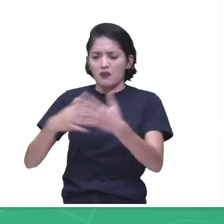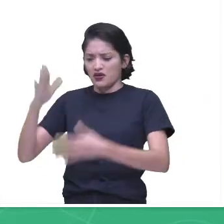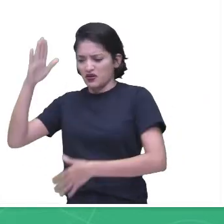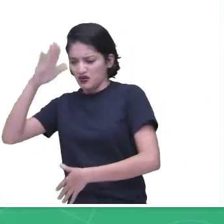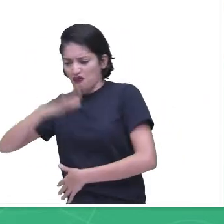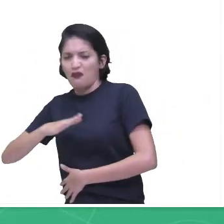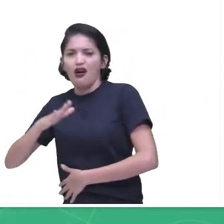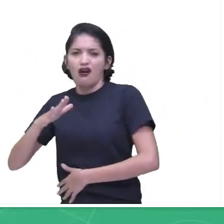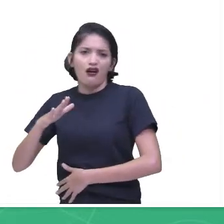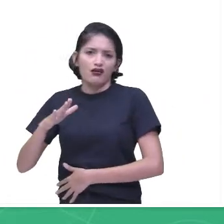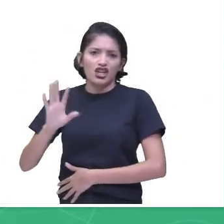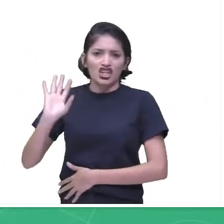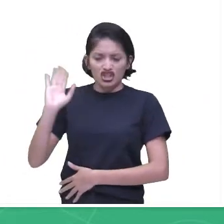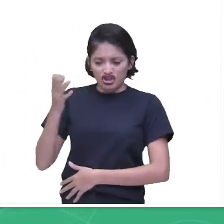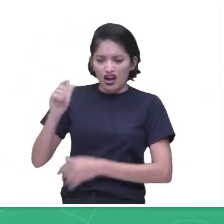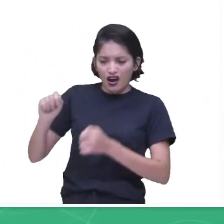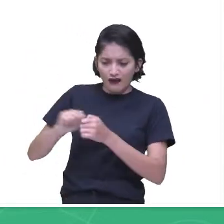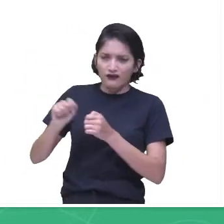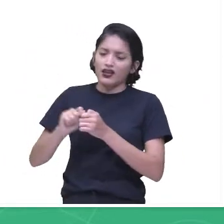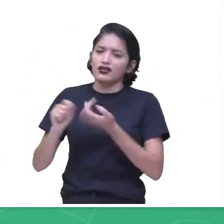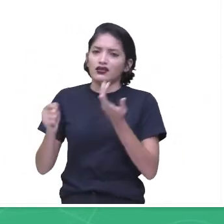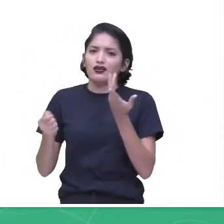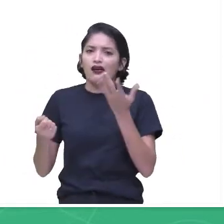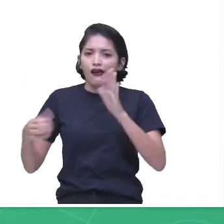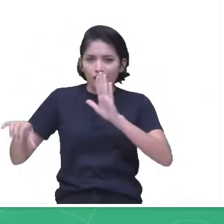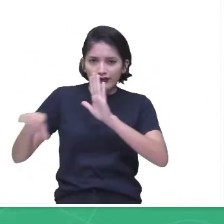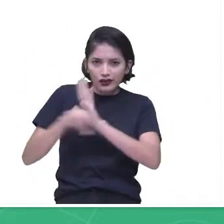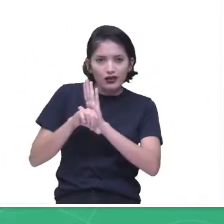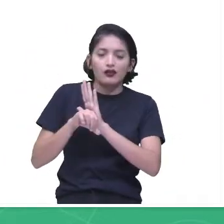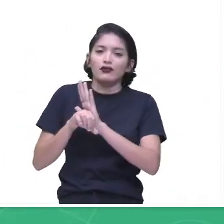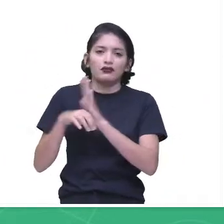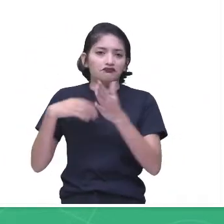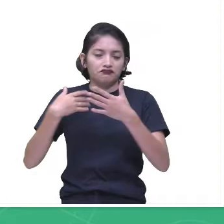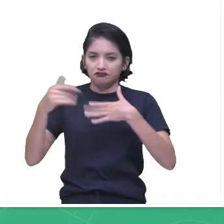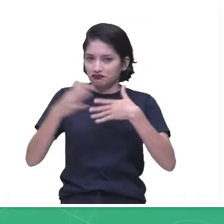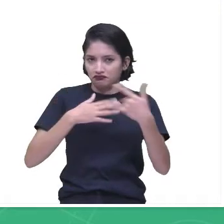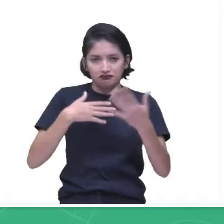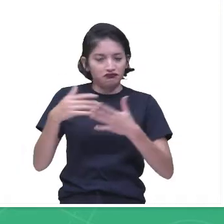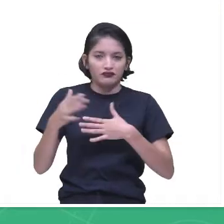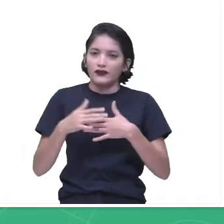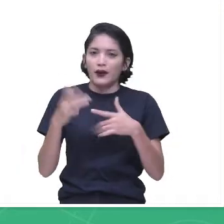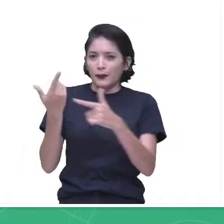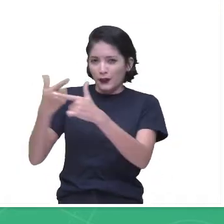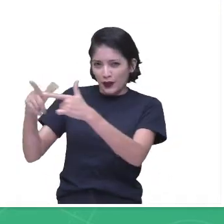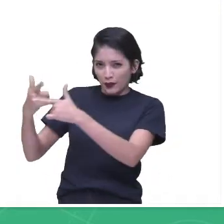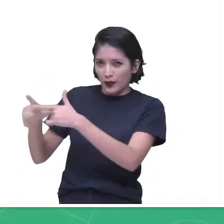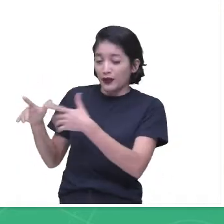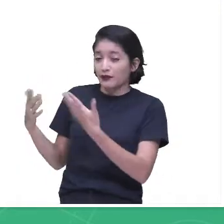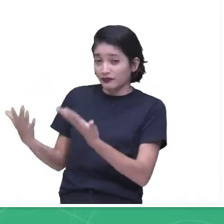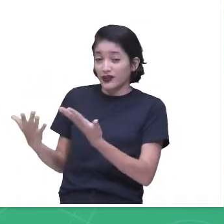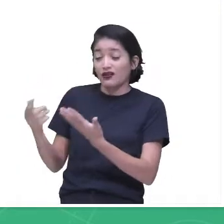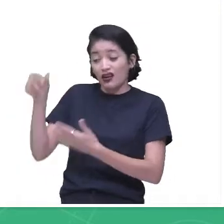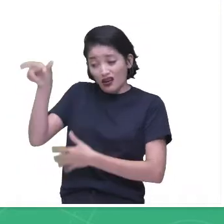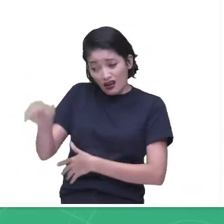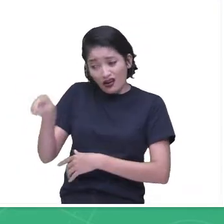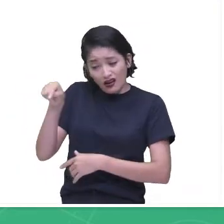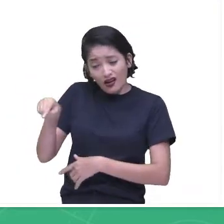para alguém que cometeu. A pessoa que cometeu qualquer tipo de deslize, qualquer tipo de crime, ele tem que